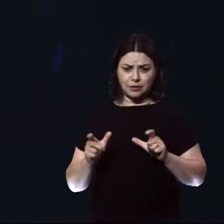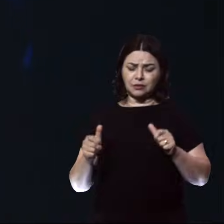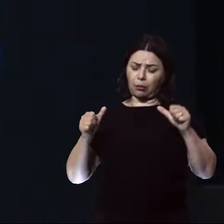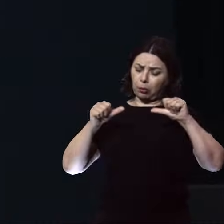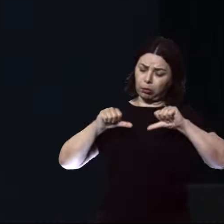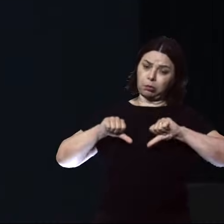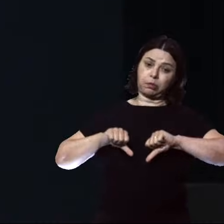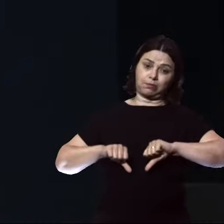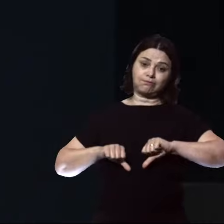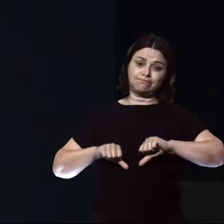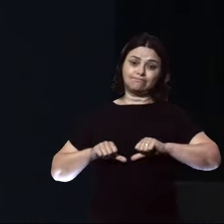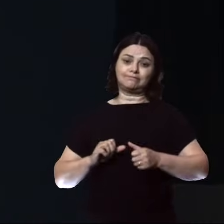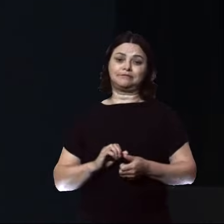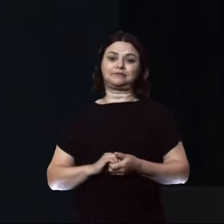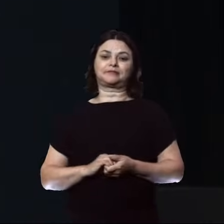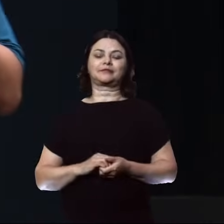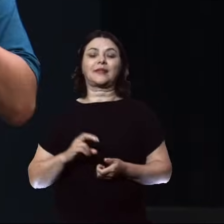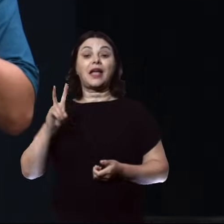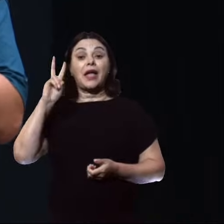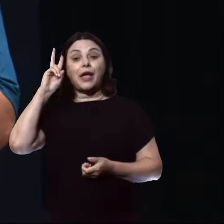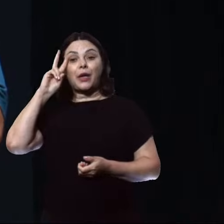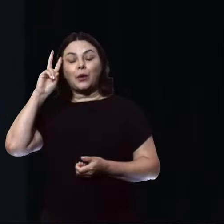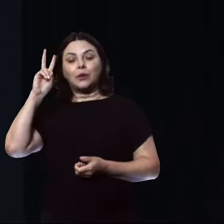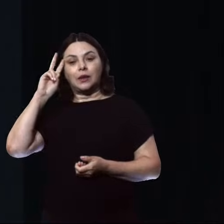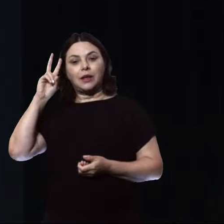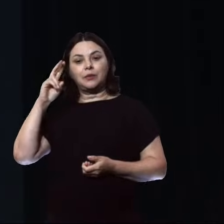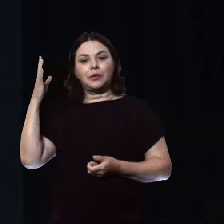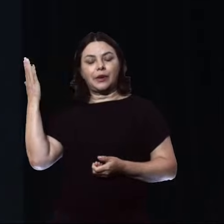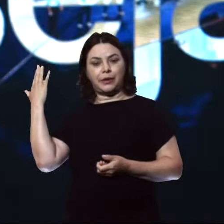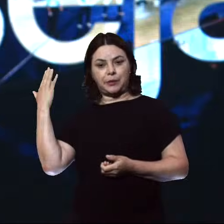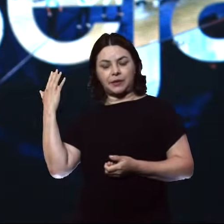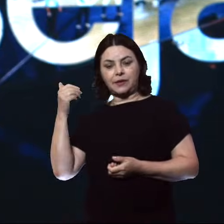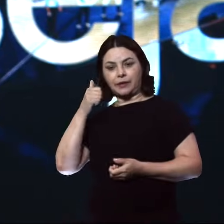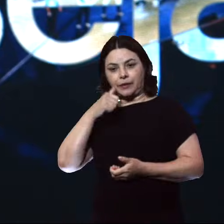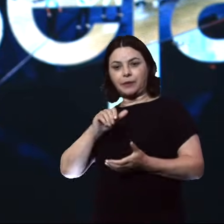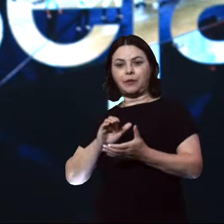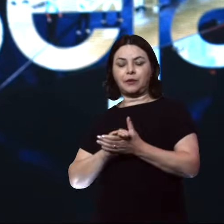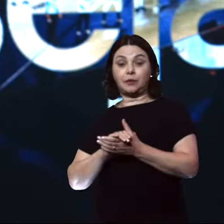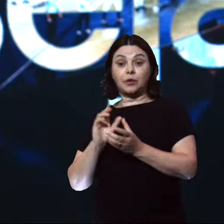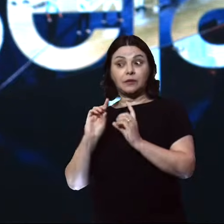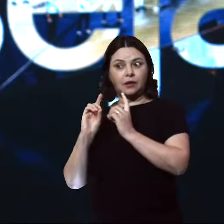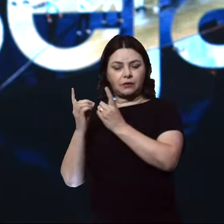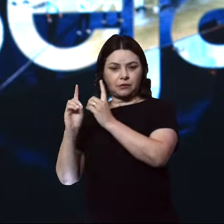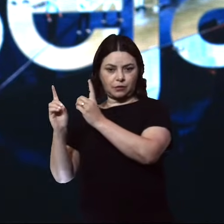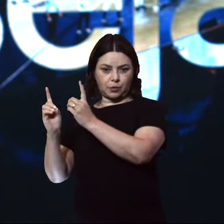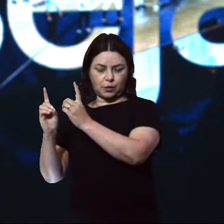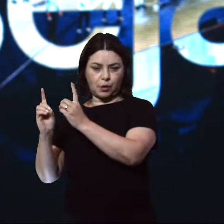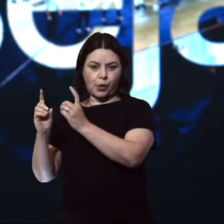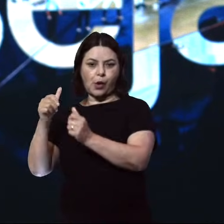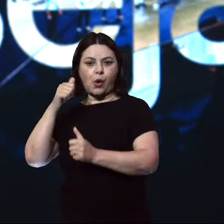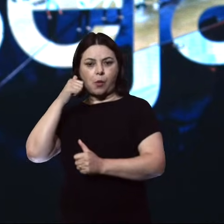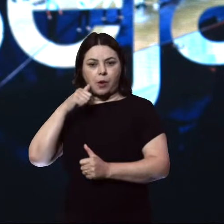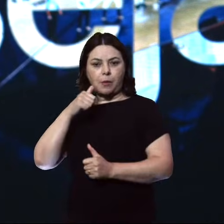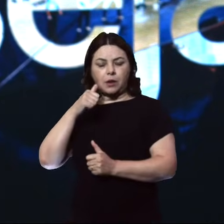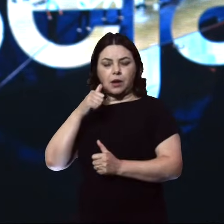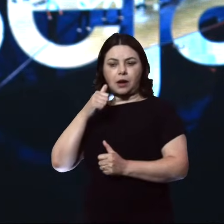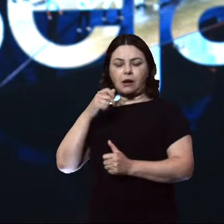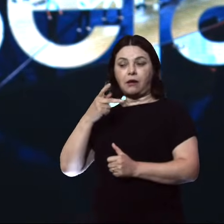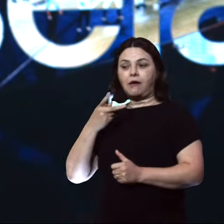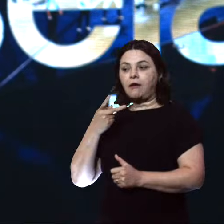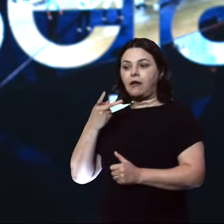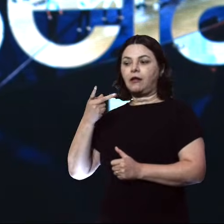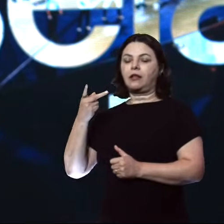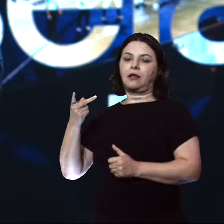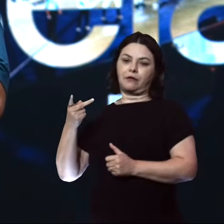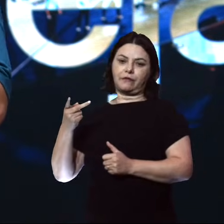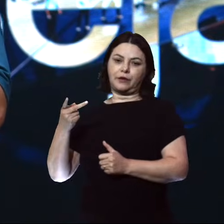Eu lembro uma vez que a Eve, minha esposa, discipulou uma moça. E ela falou assim, depois de algum